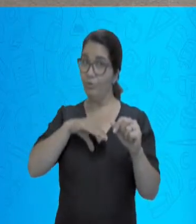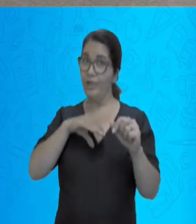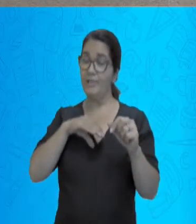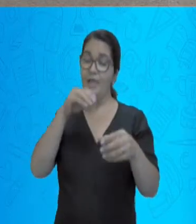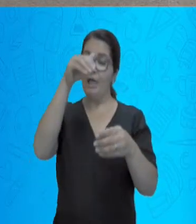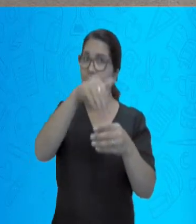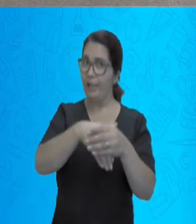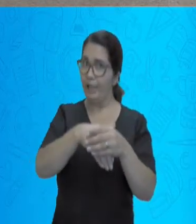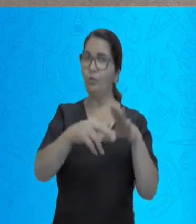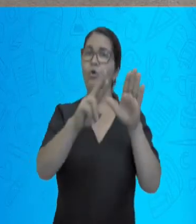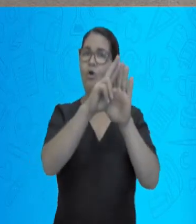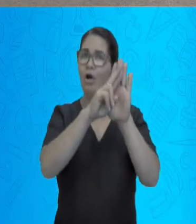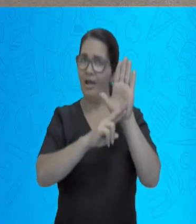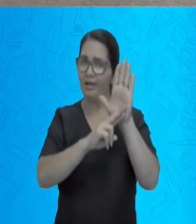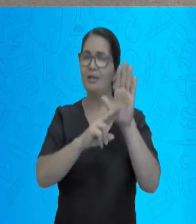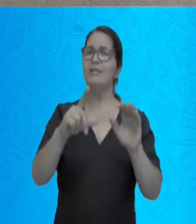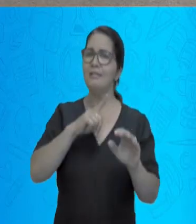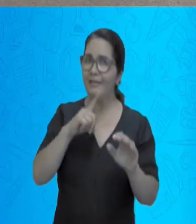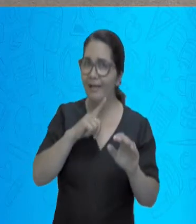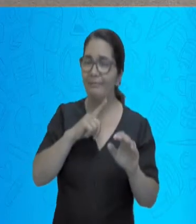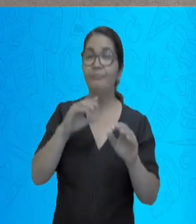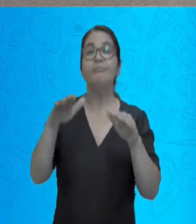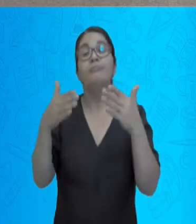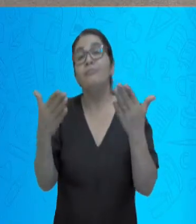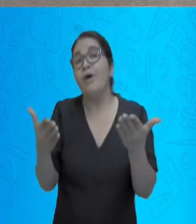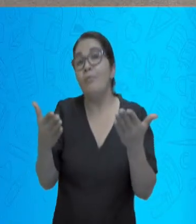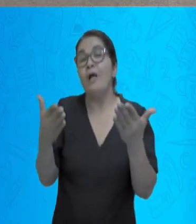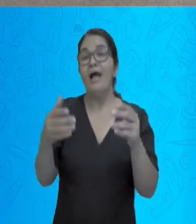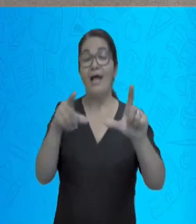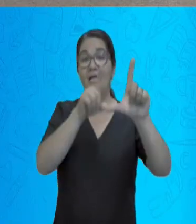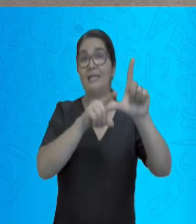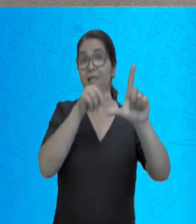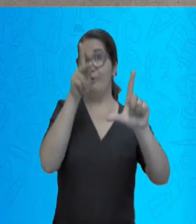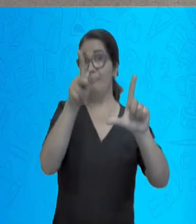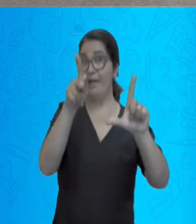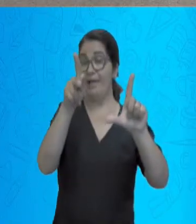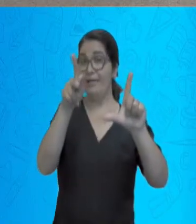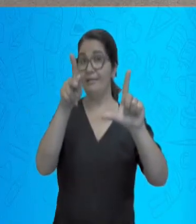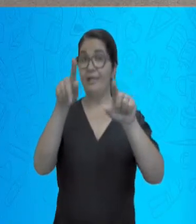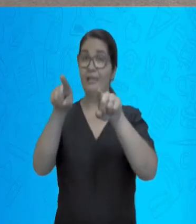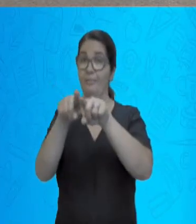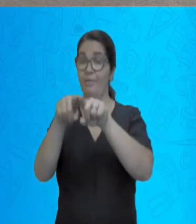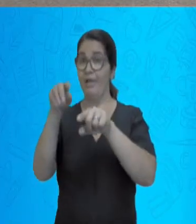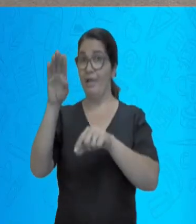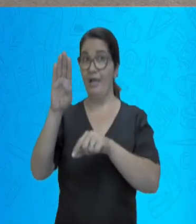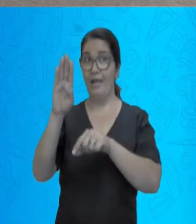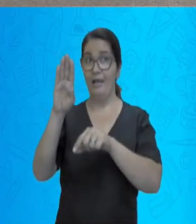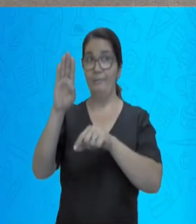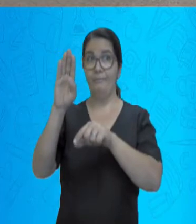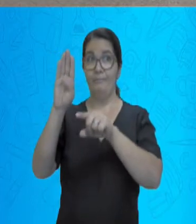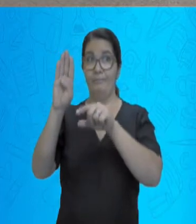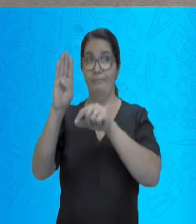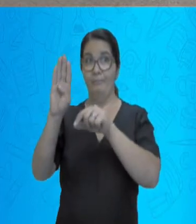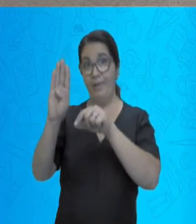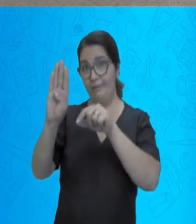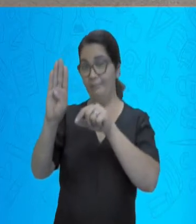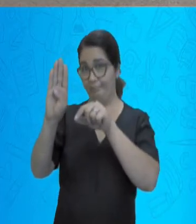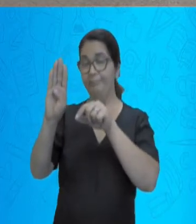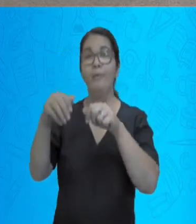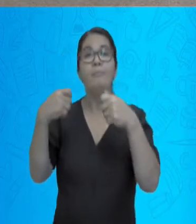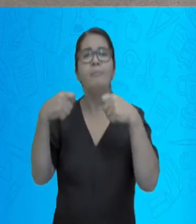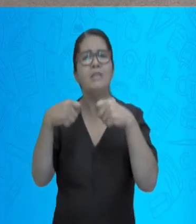as letras P e B, então eu vou ensinar uma regrinha muito importante no uso dessas duas letras. Vamos lá. Antes